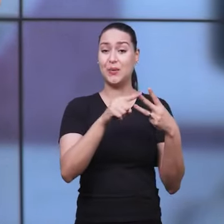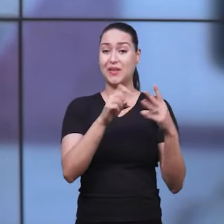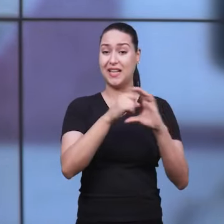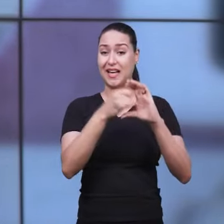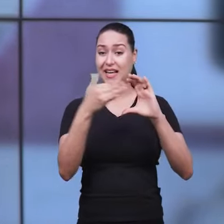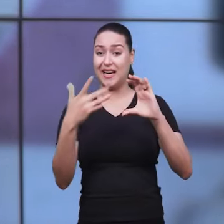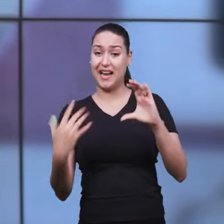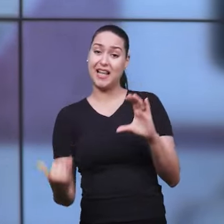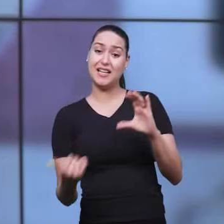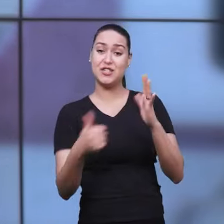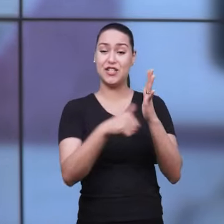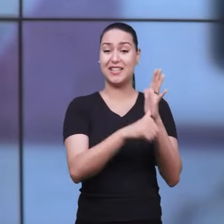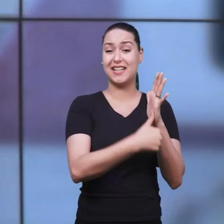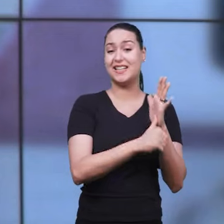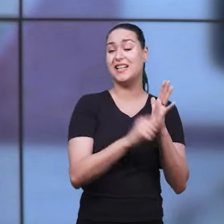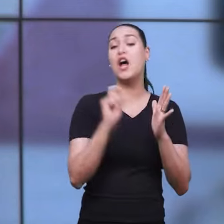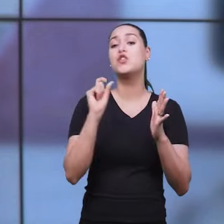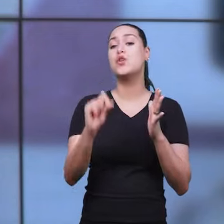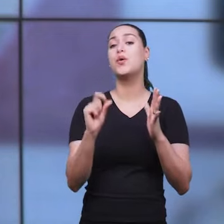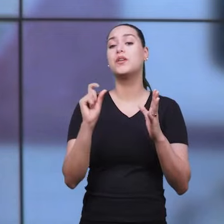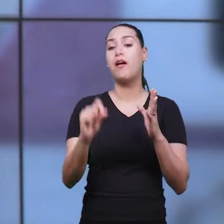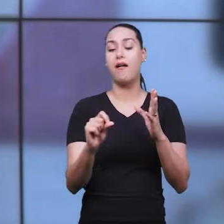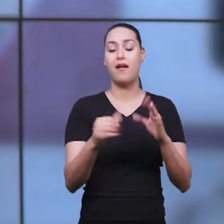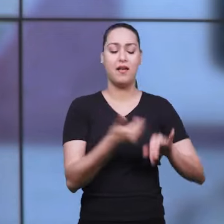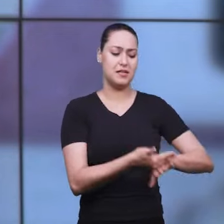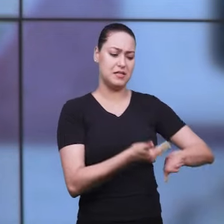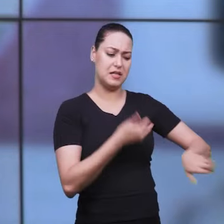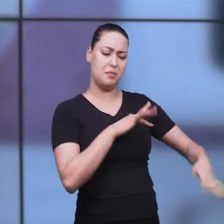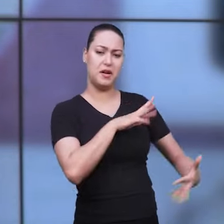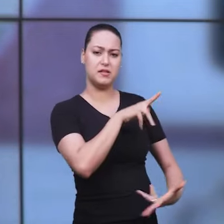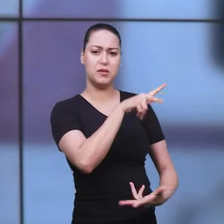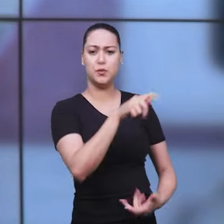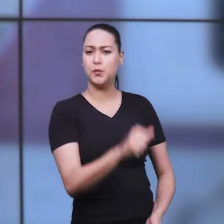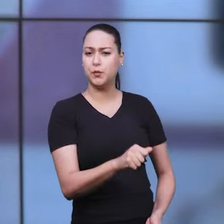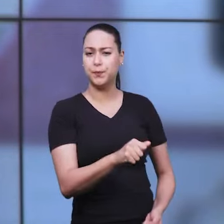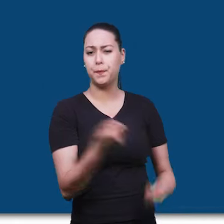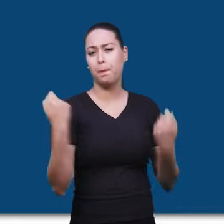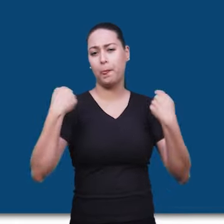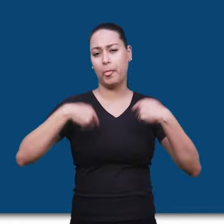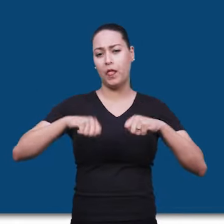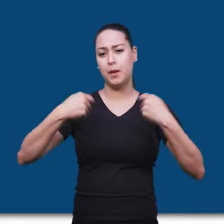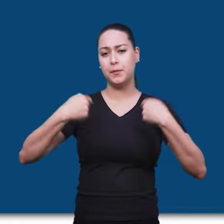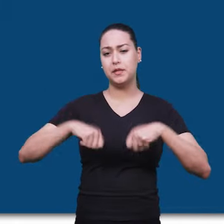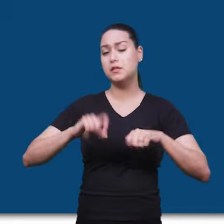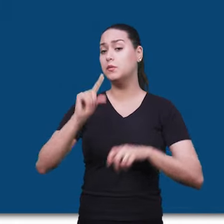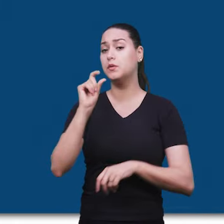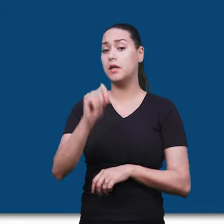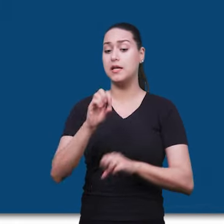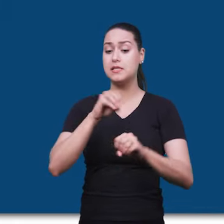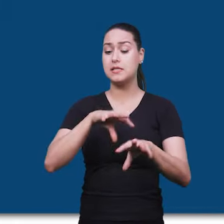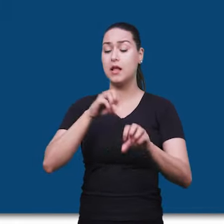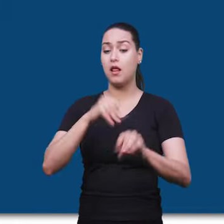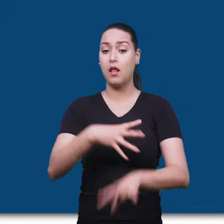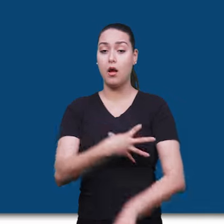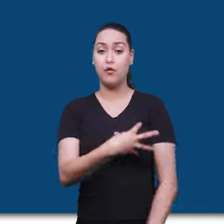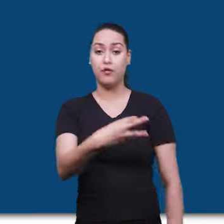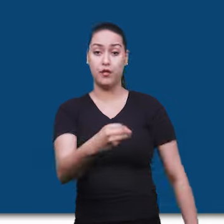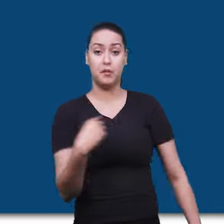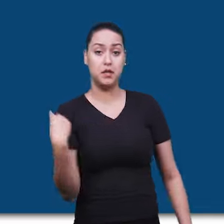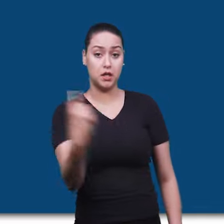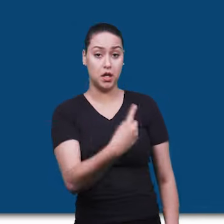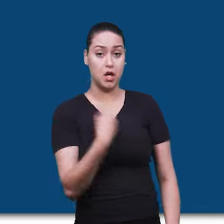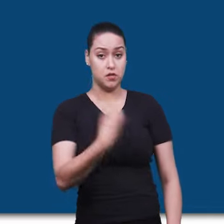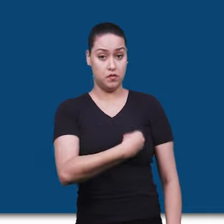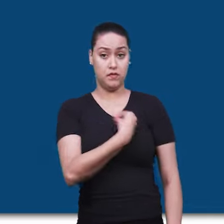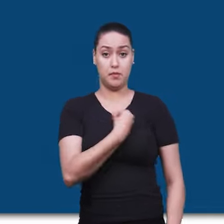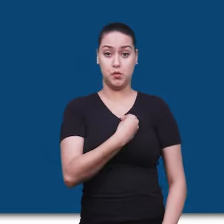que identifica a nossa identidade é a separação deste mundo. Precisamos ensinar aos nossos filhos